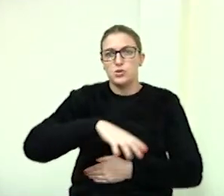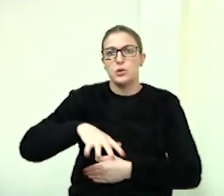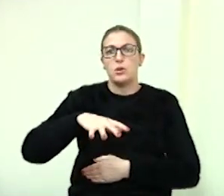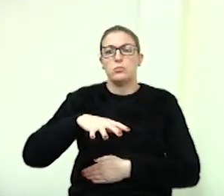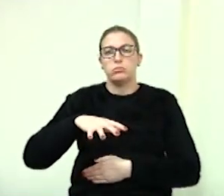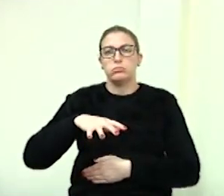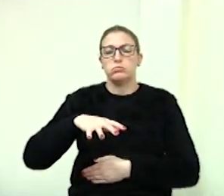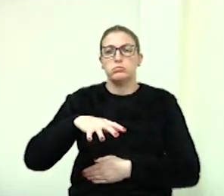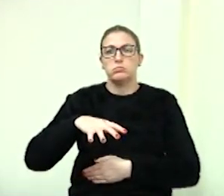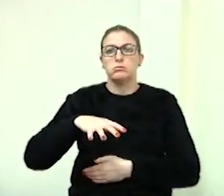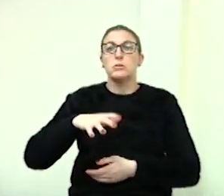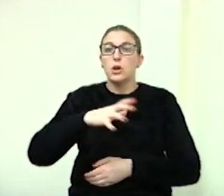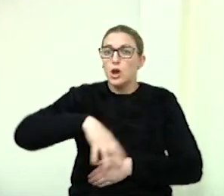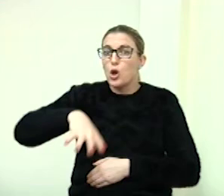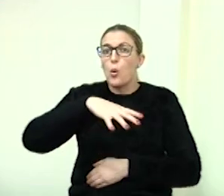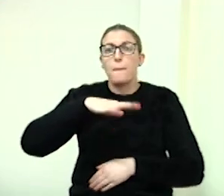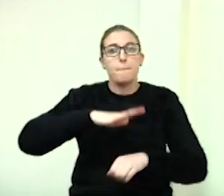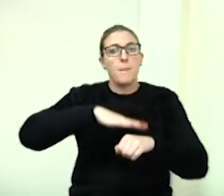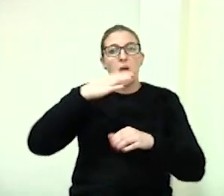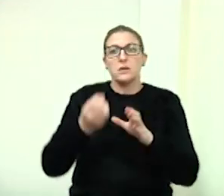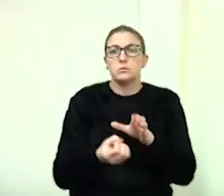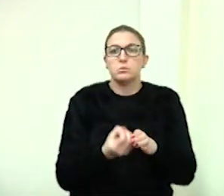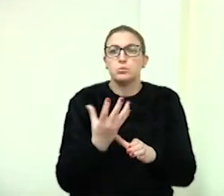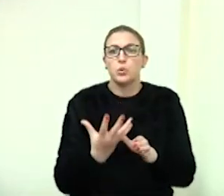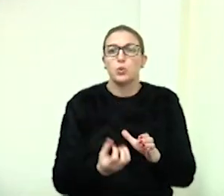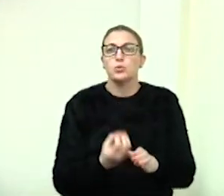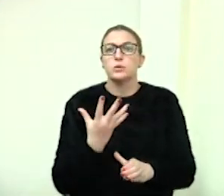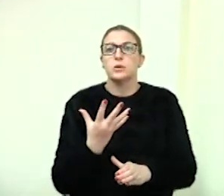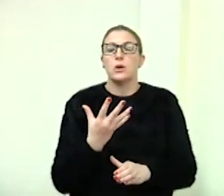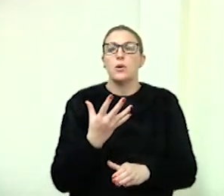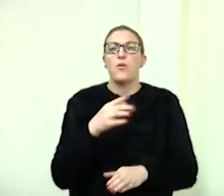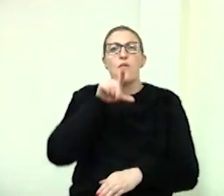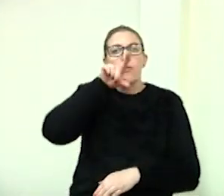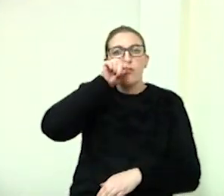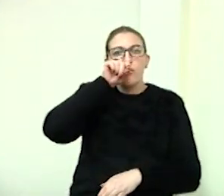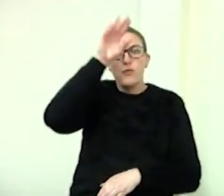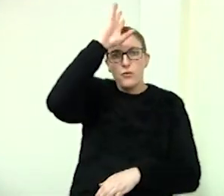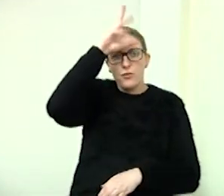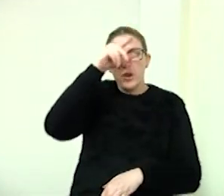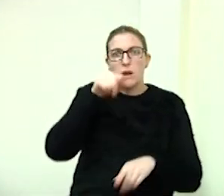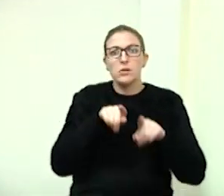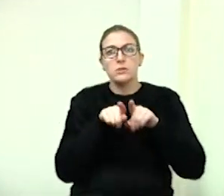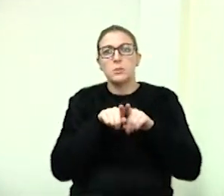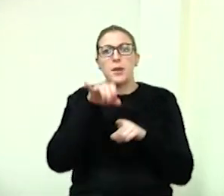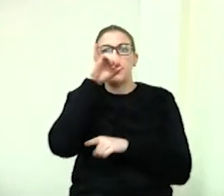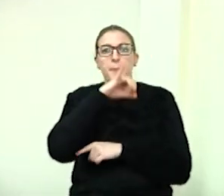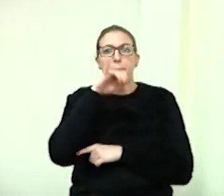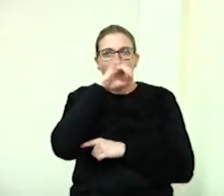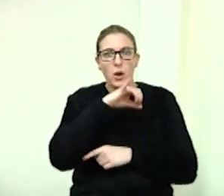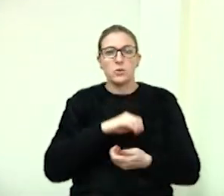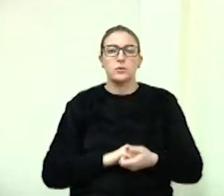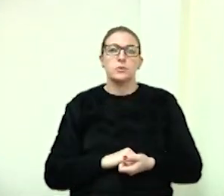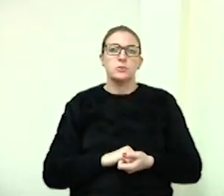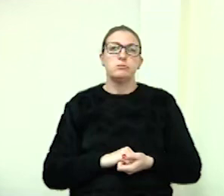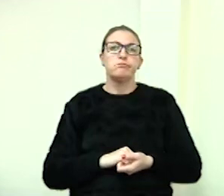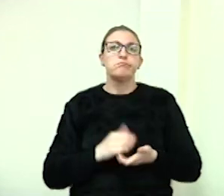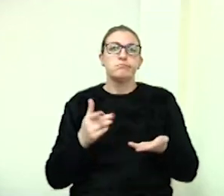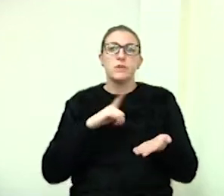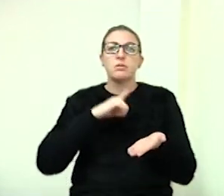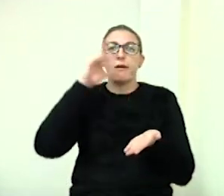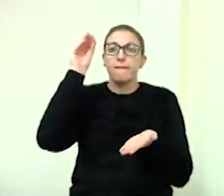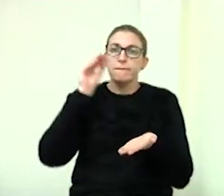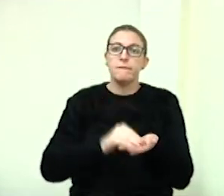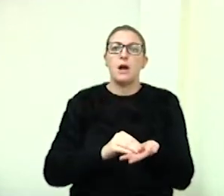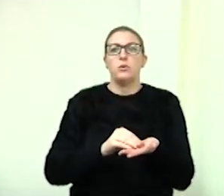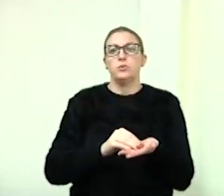frango e suíno do Estado do Rio Grande do Sul. Ainda assim, estaremos deficitária agora, com a